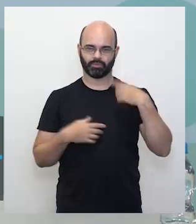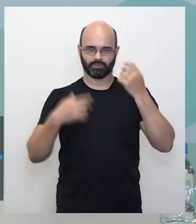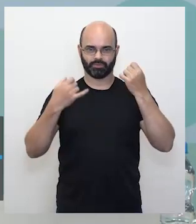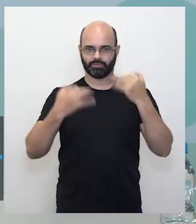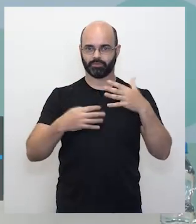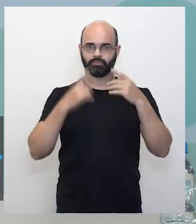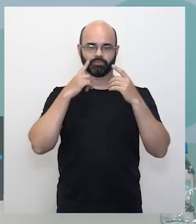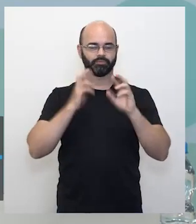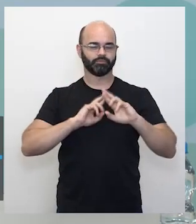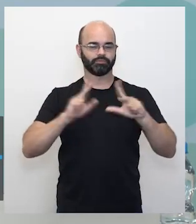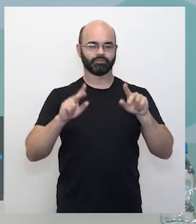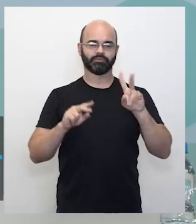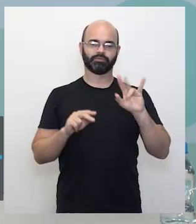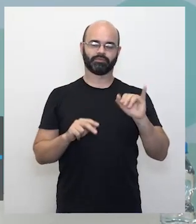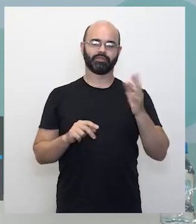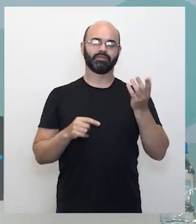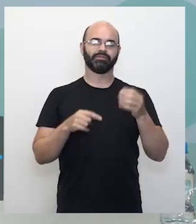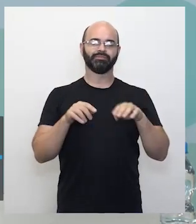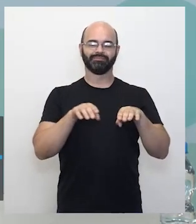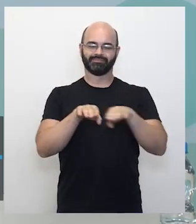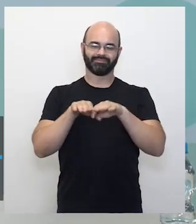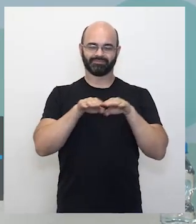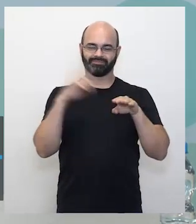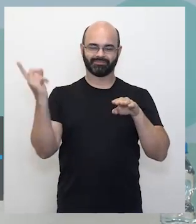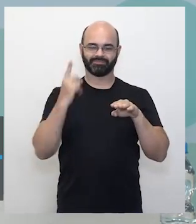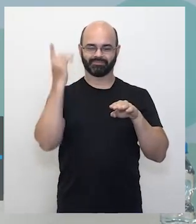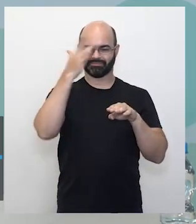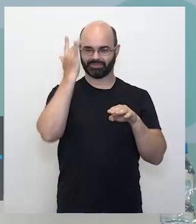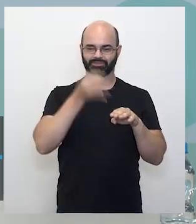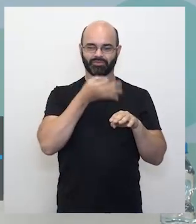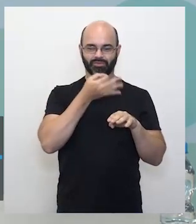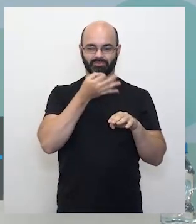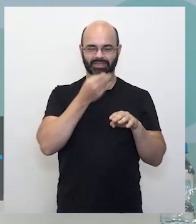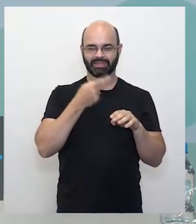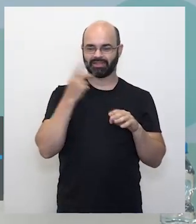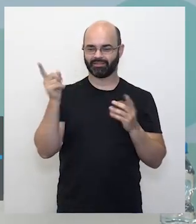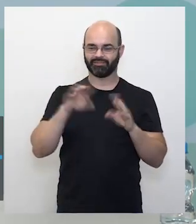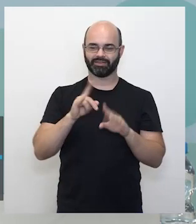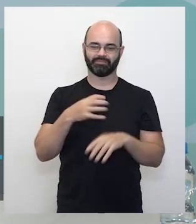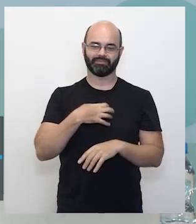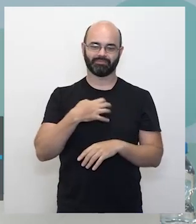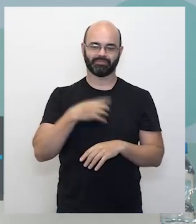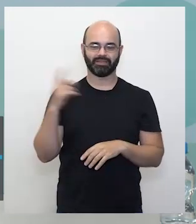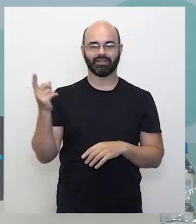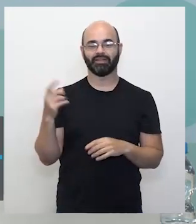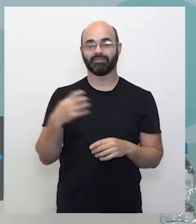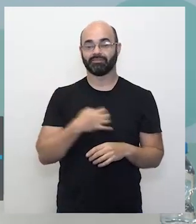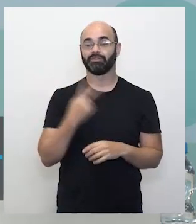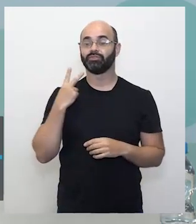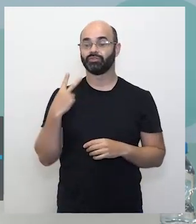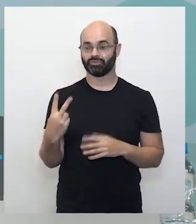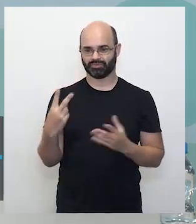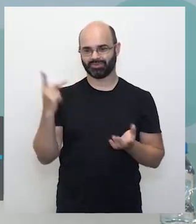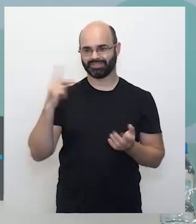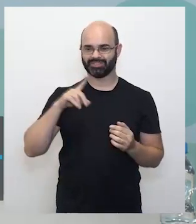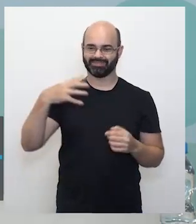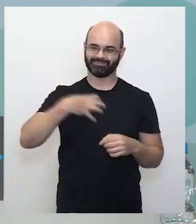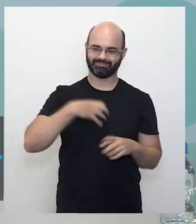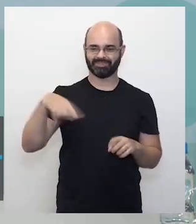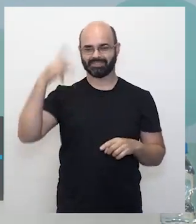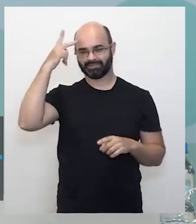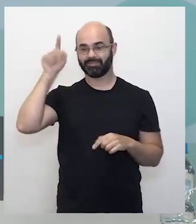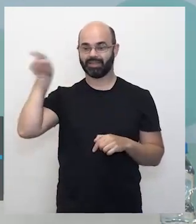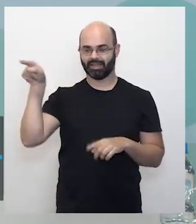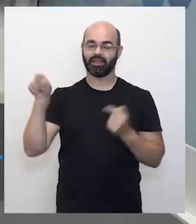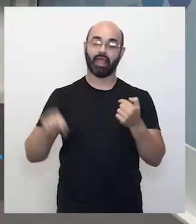questão da diferença entre o senso comum, né, em São Paulo e na Bahia, mais pelo fato que ela vivenciou os dois e eu só vivenciei morar em São Paulo. Exatamente, é